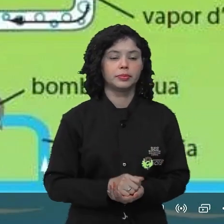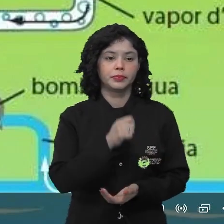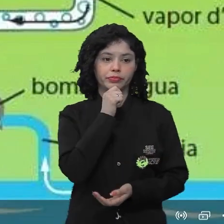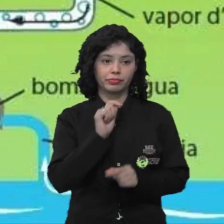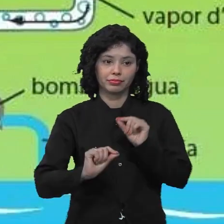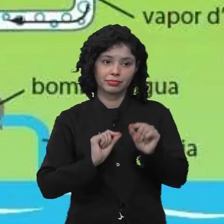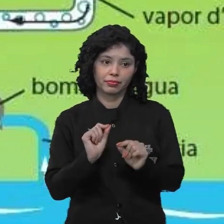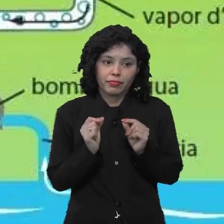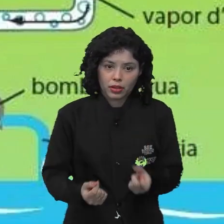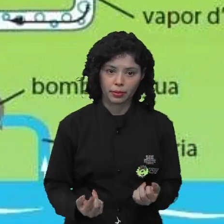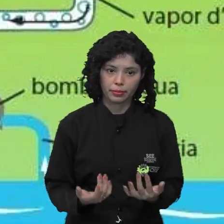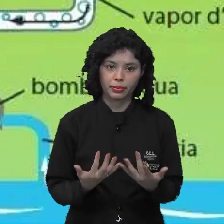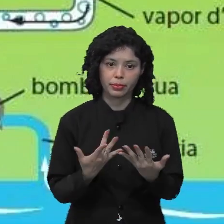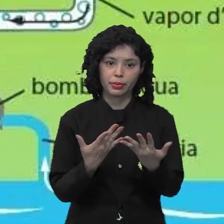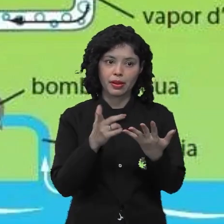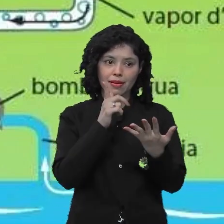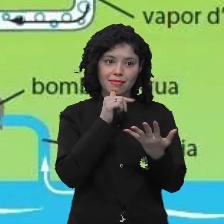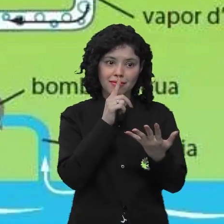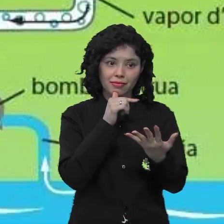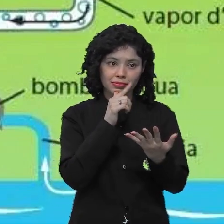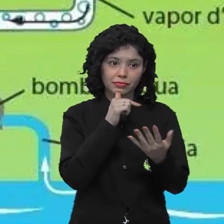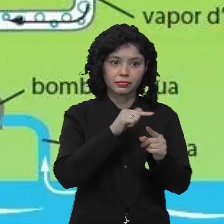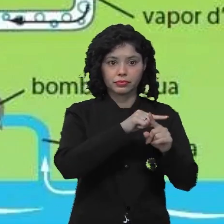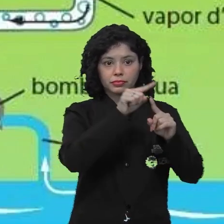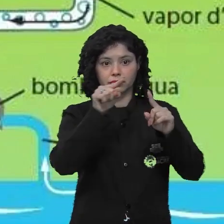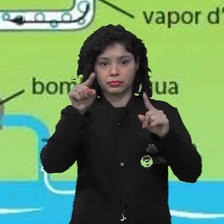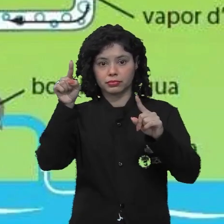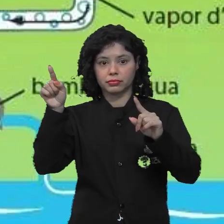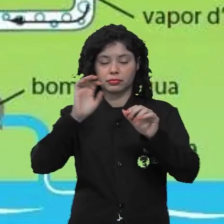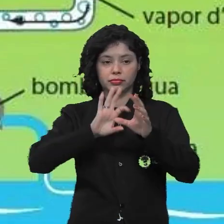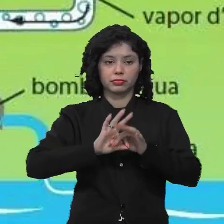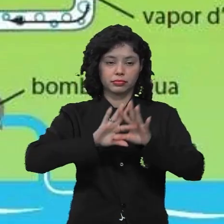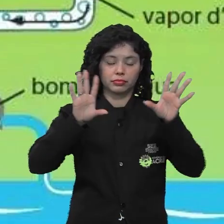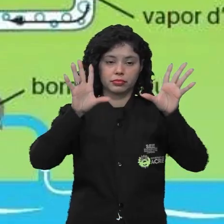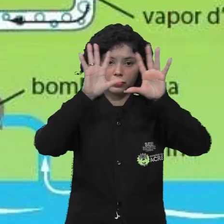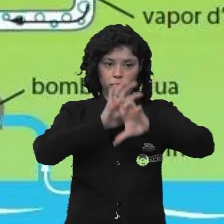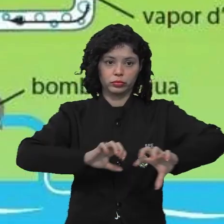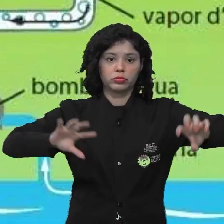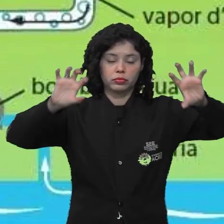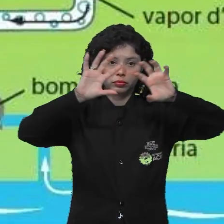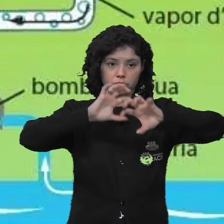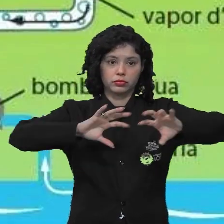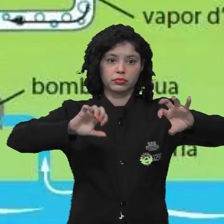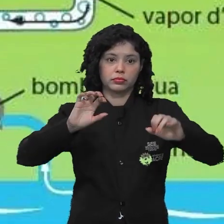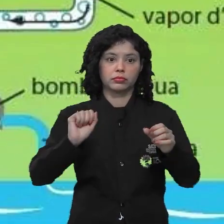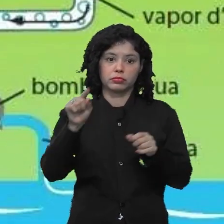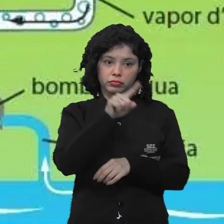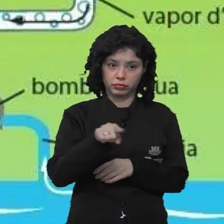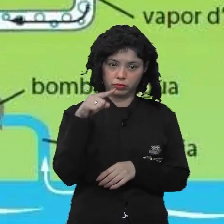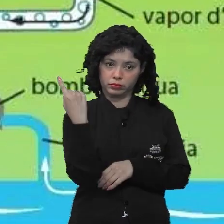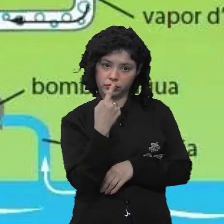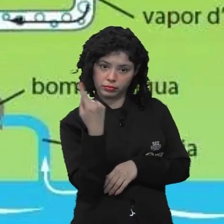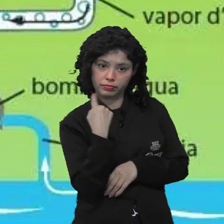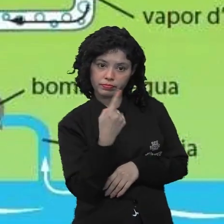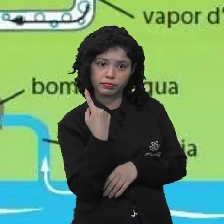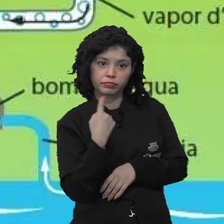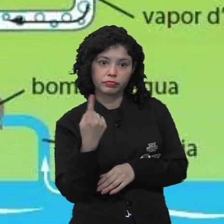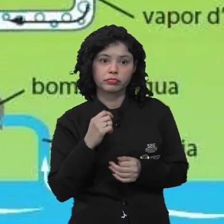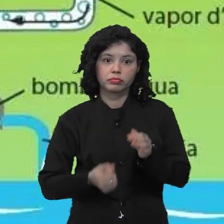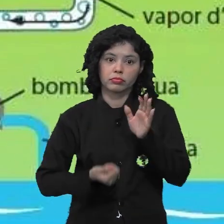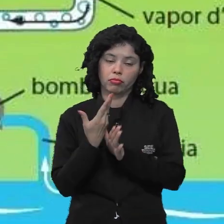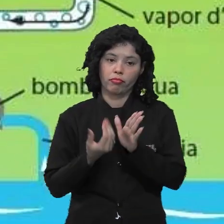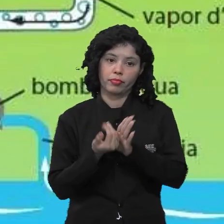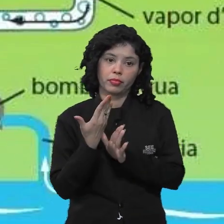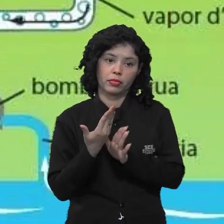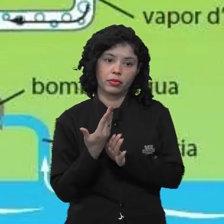e ele vai aquecer a água, e aí, ó, essa água ela vai liberar o vapor da água, que vai gerar aqui a turbina